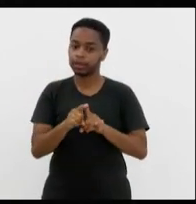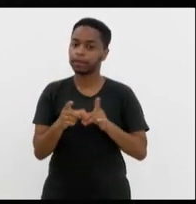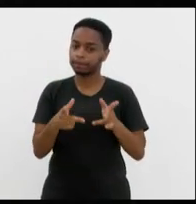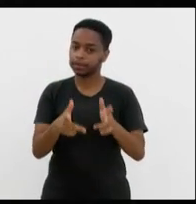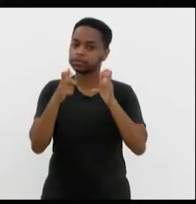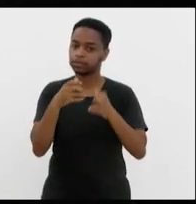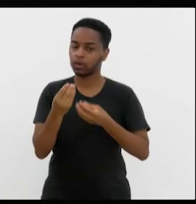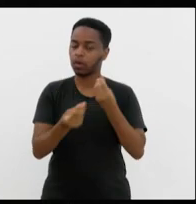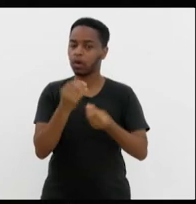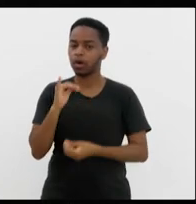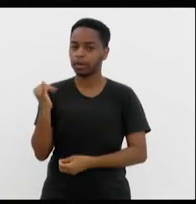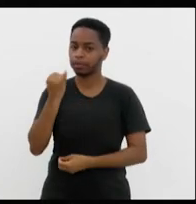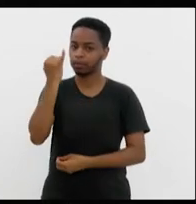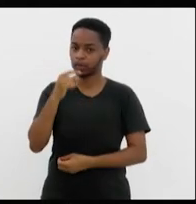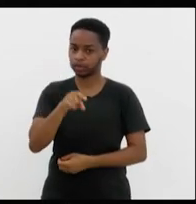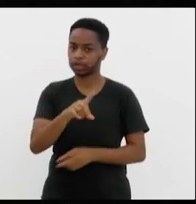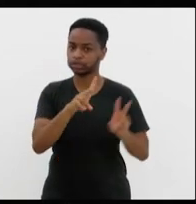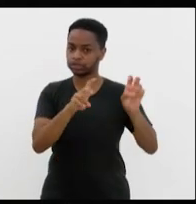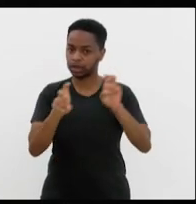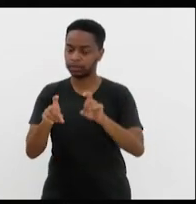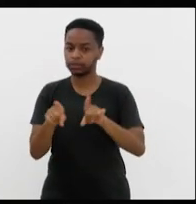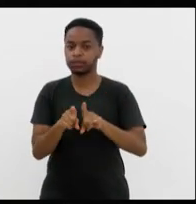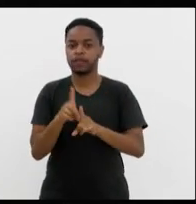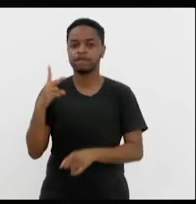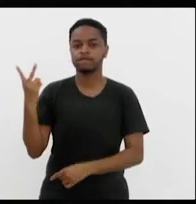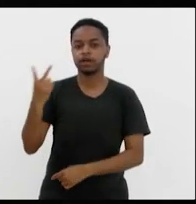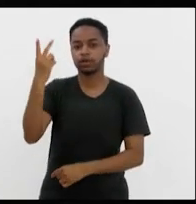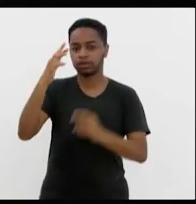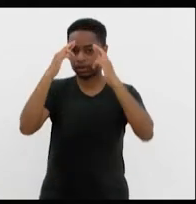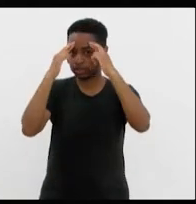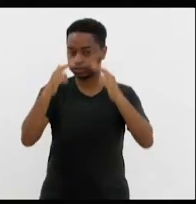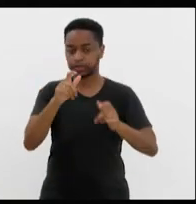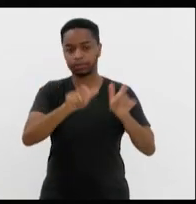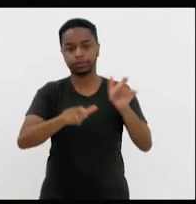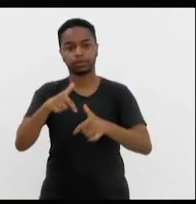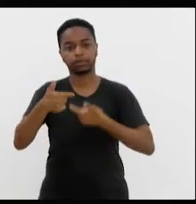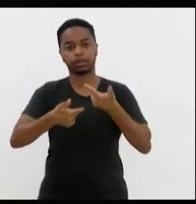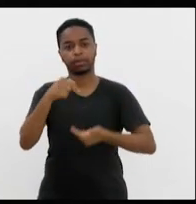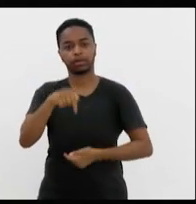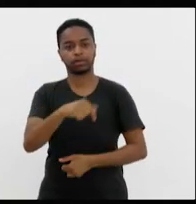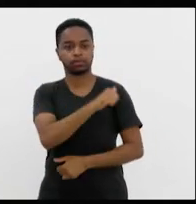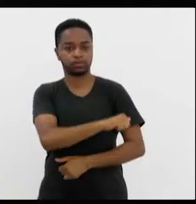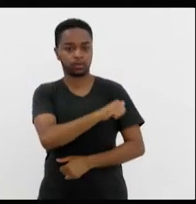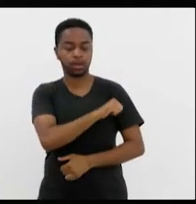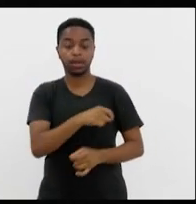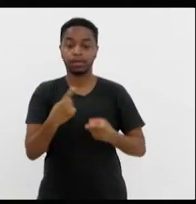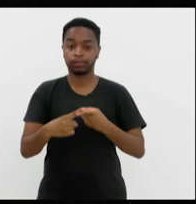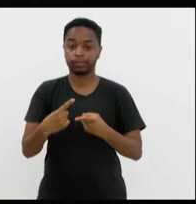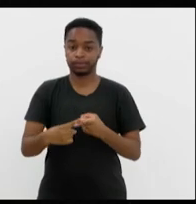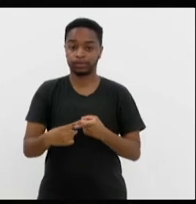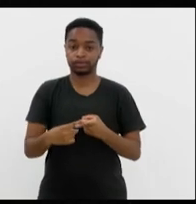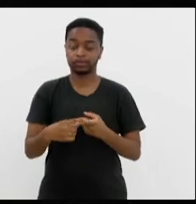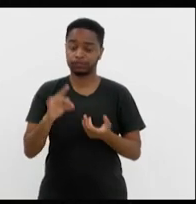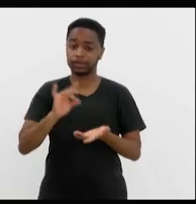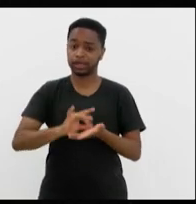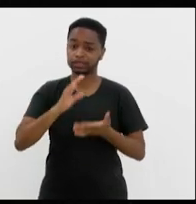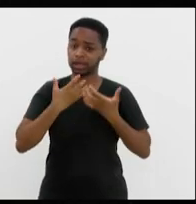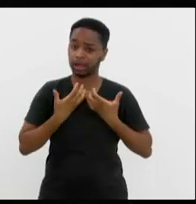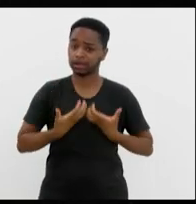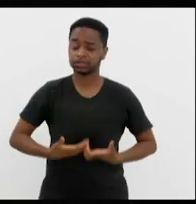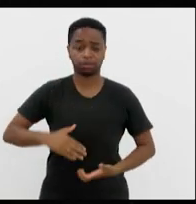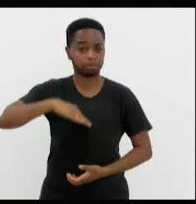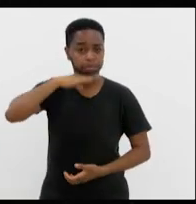a importância e de valorizar e respeitar os trabalhadores fluminenses, que estão exaustos